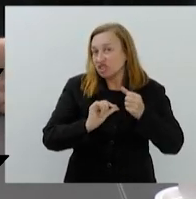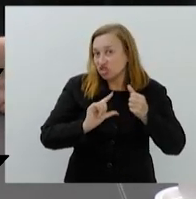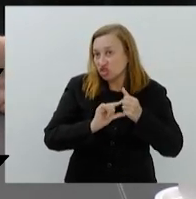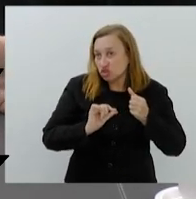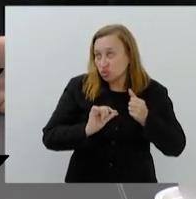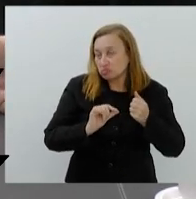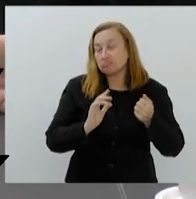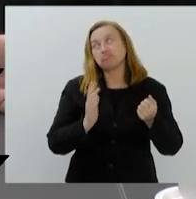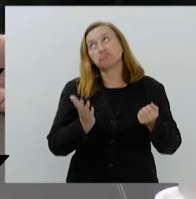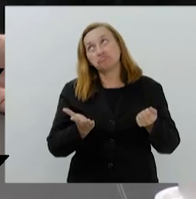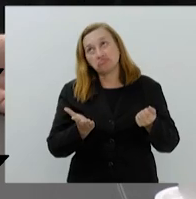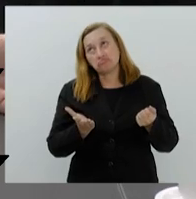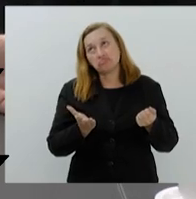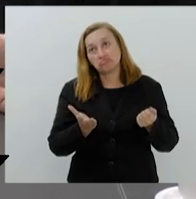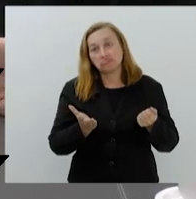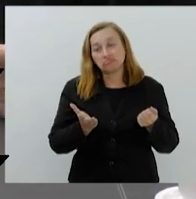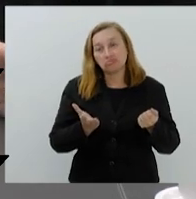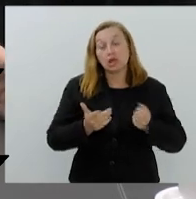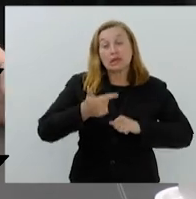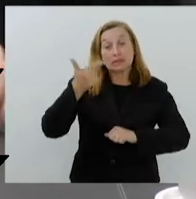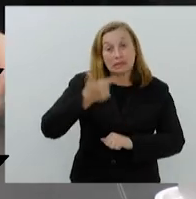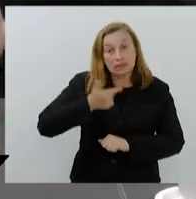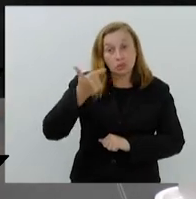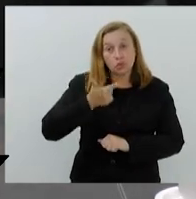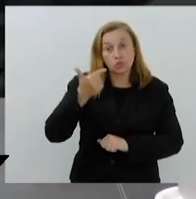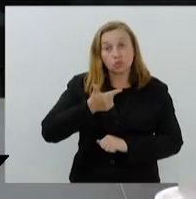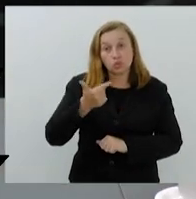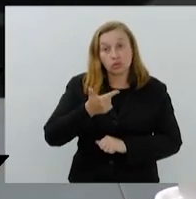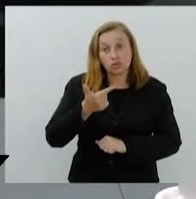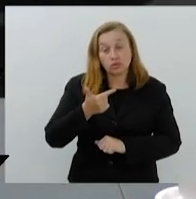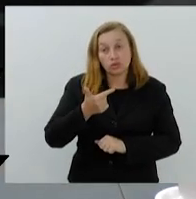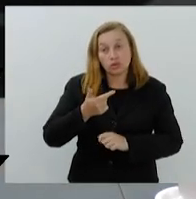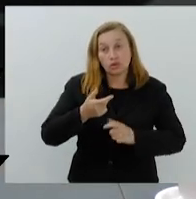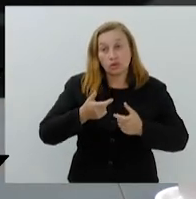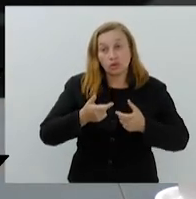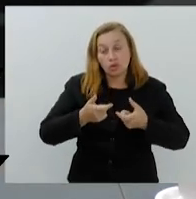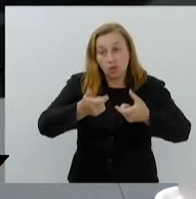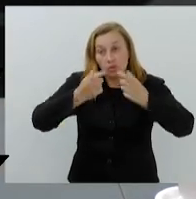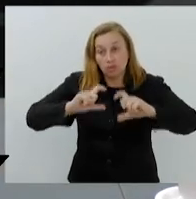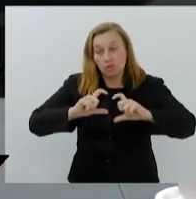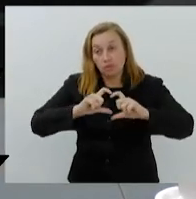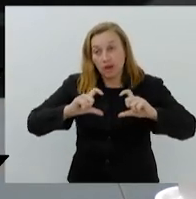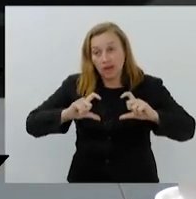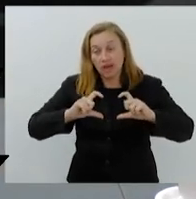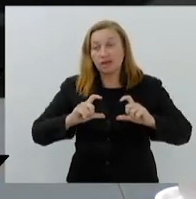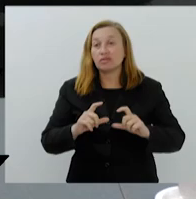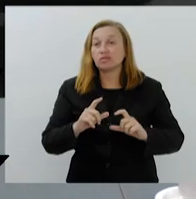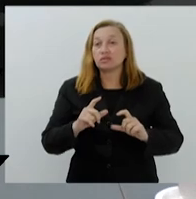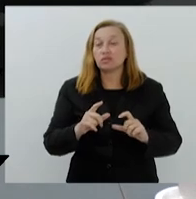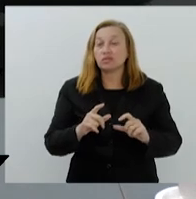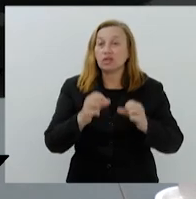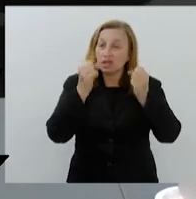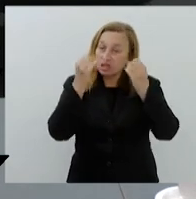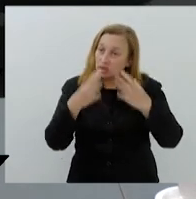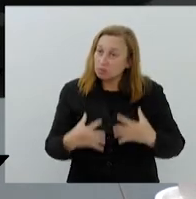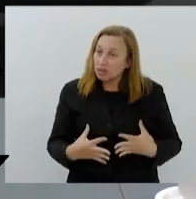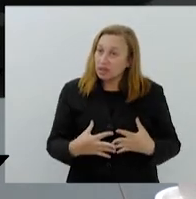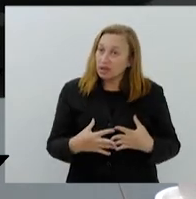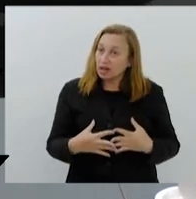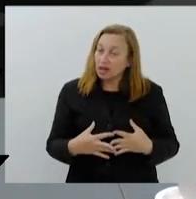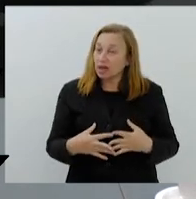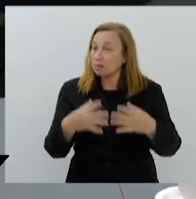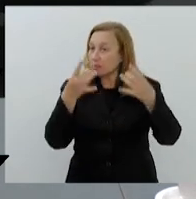artigo, artigo 2º, com um parágrafo, e o parágrafo falar sobre concessões que